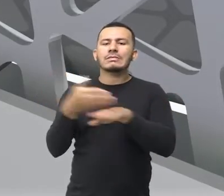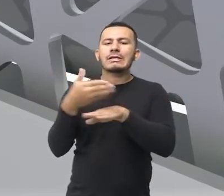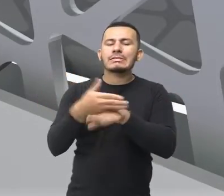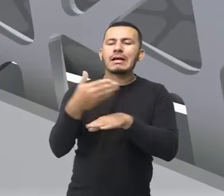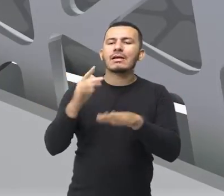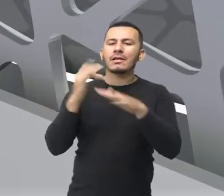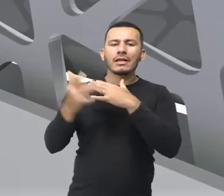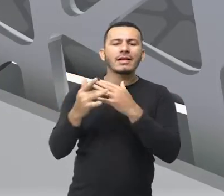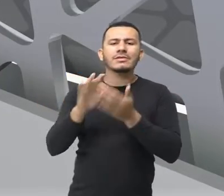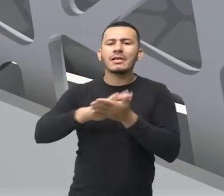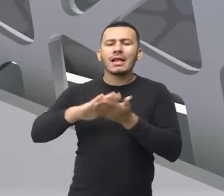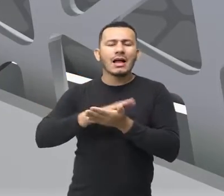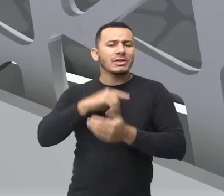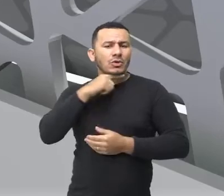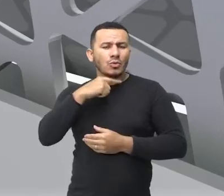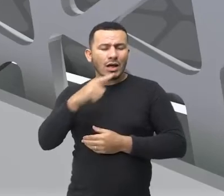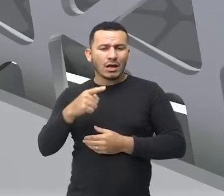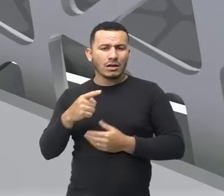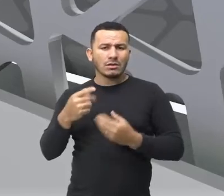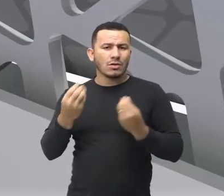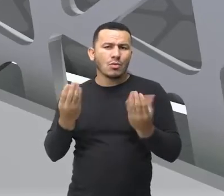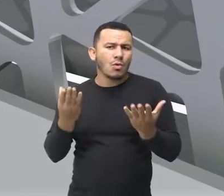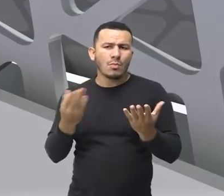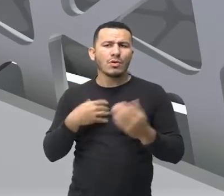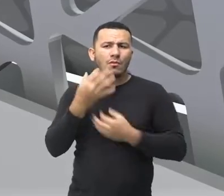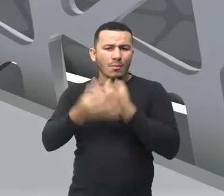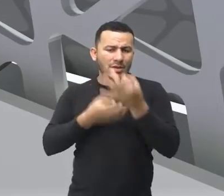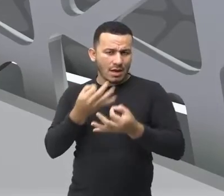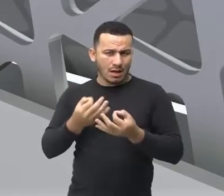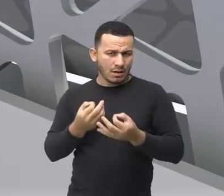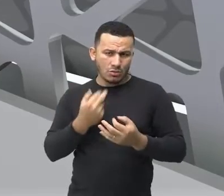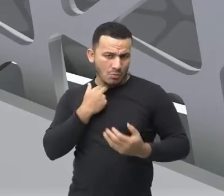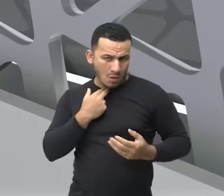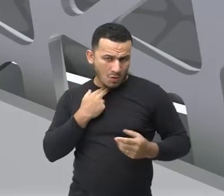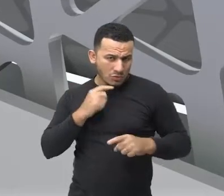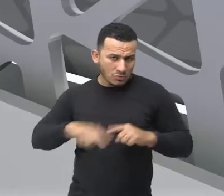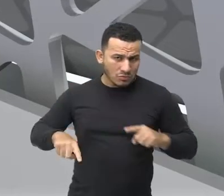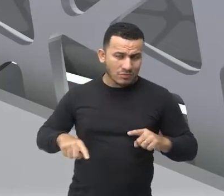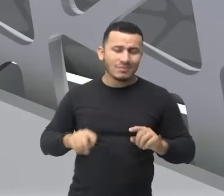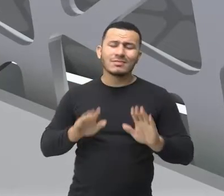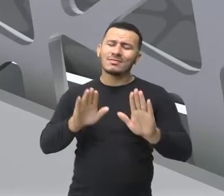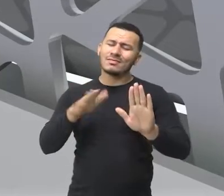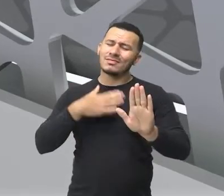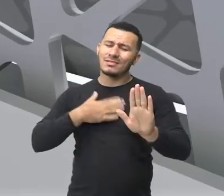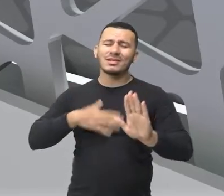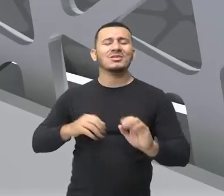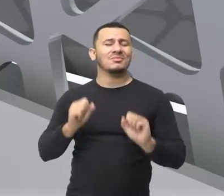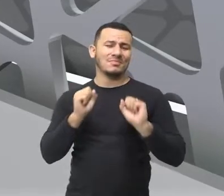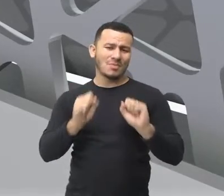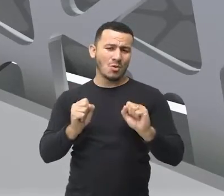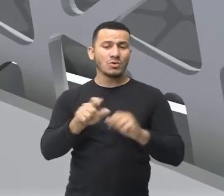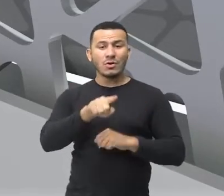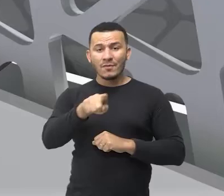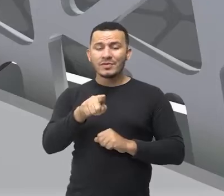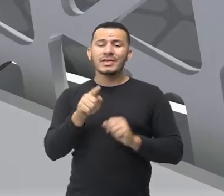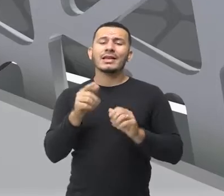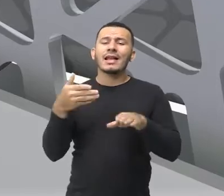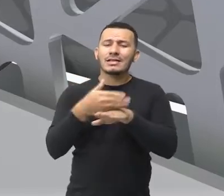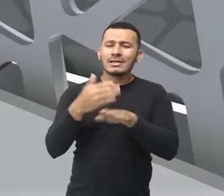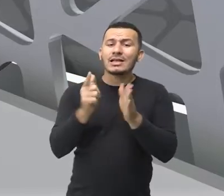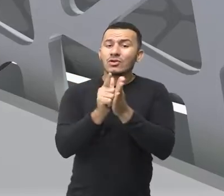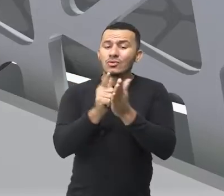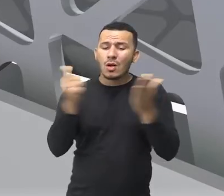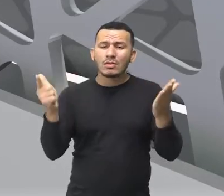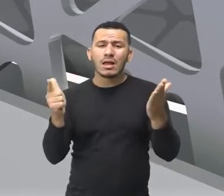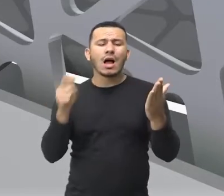acessar e mandar o comentário, não pode emitir opinião? Pode sim, gente. E existe uma